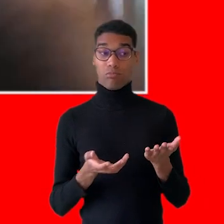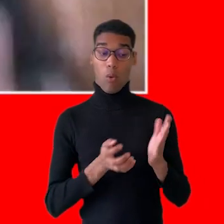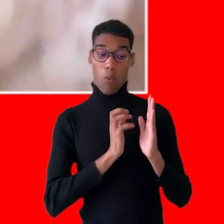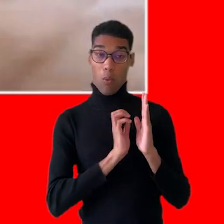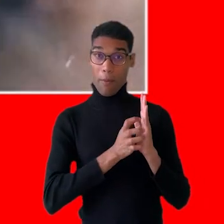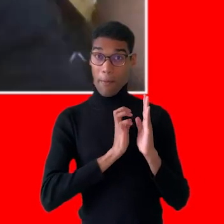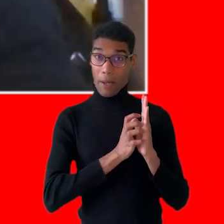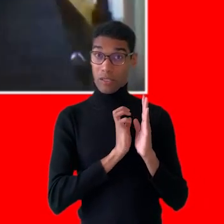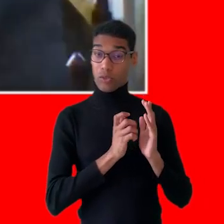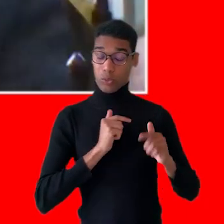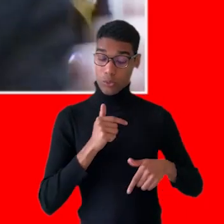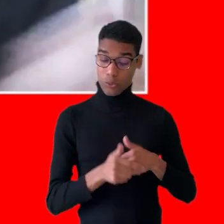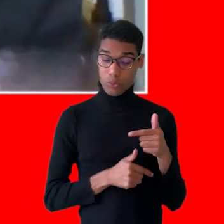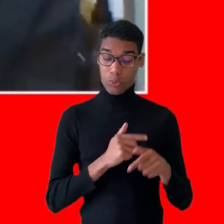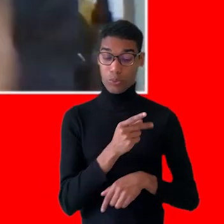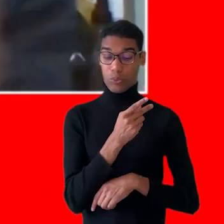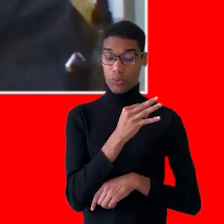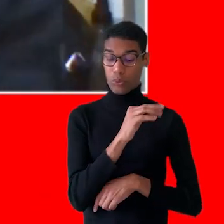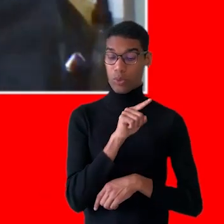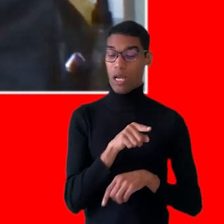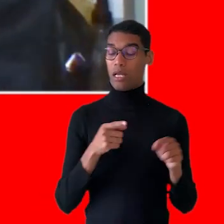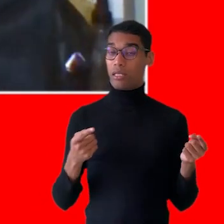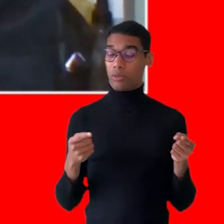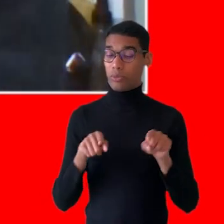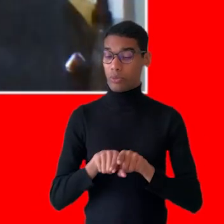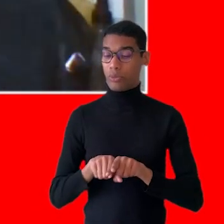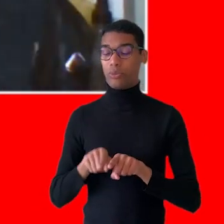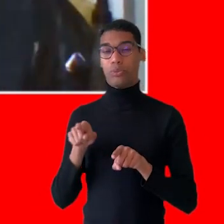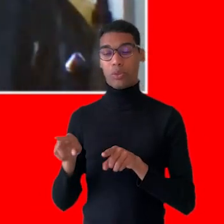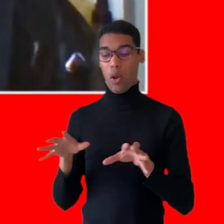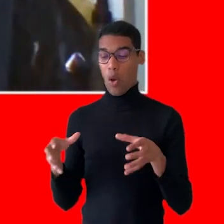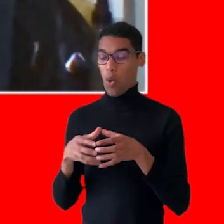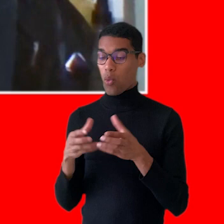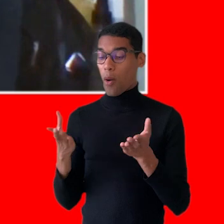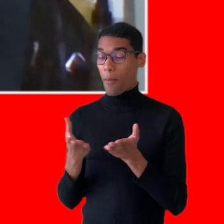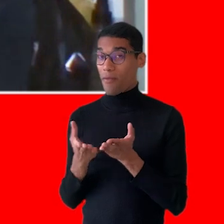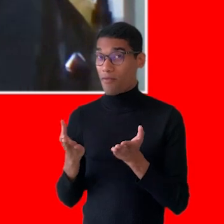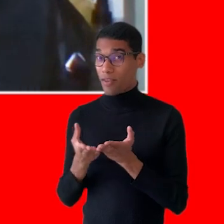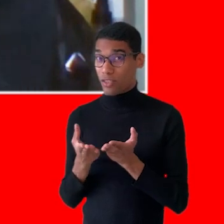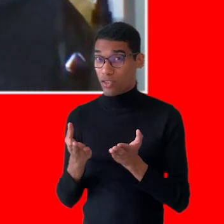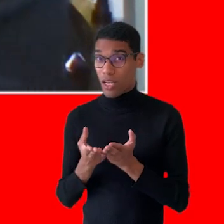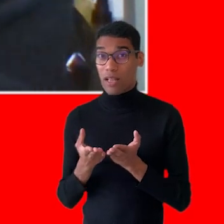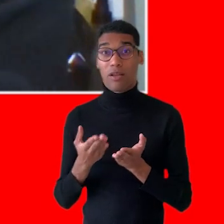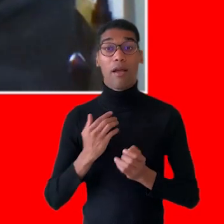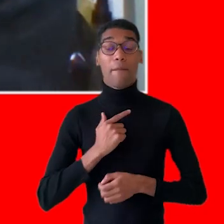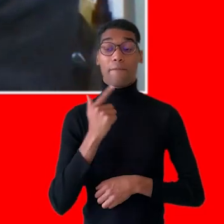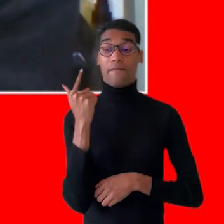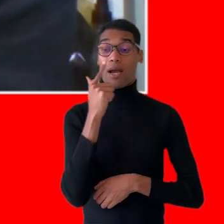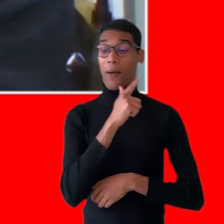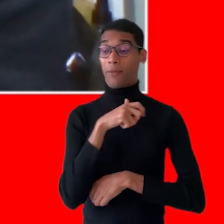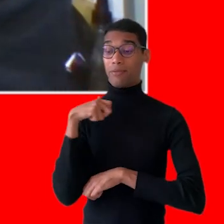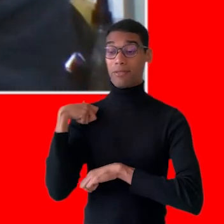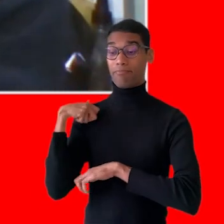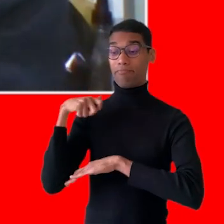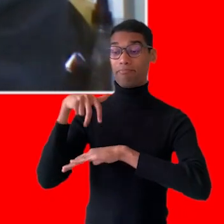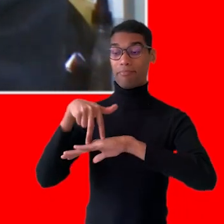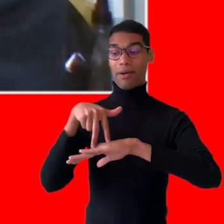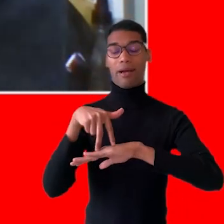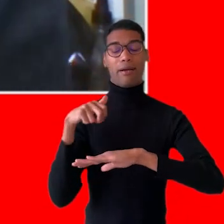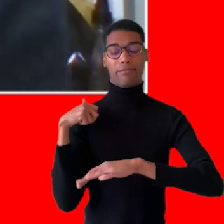Partido dos Trabalhadores esteve associado a grupos evangélicos para chegar ao